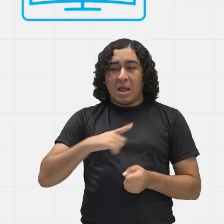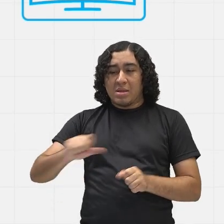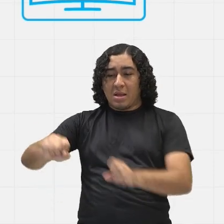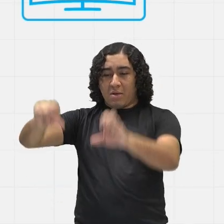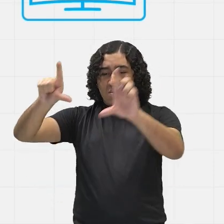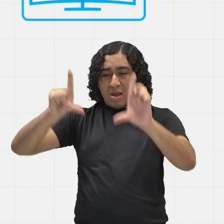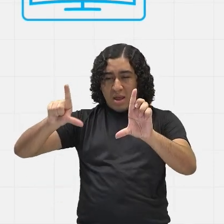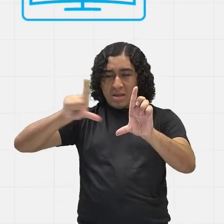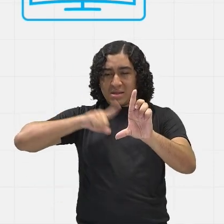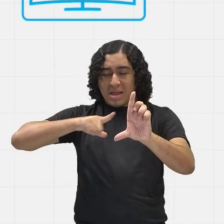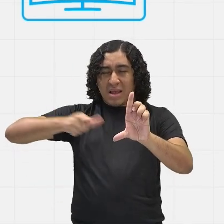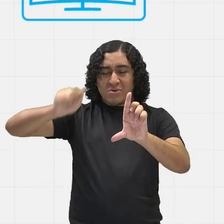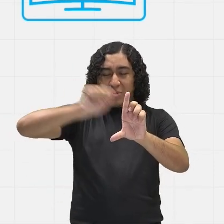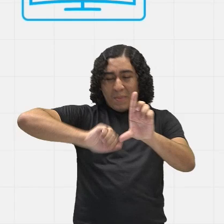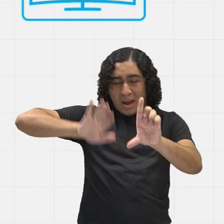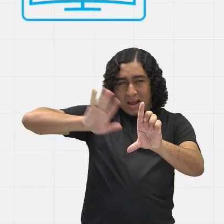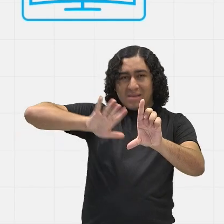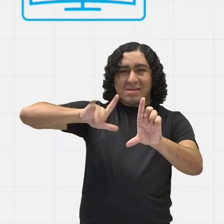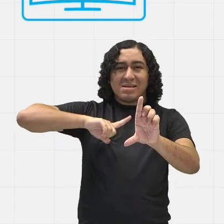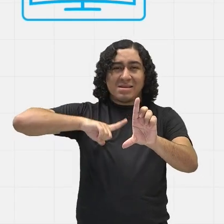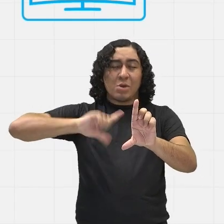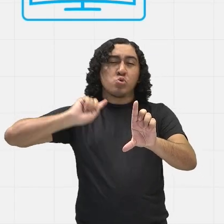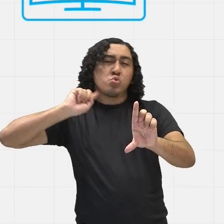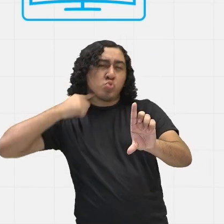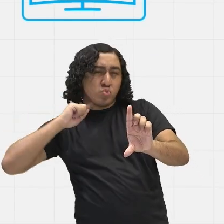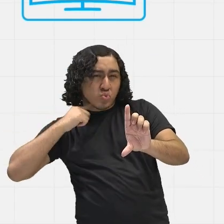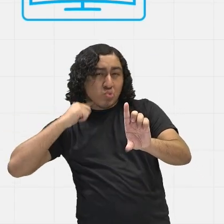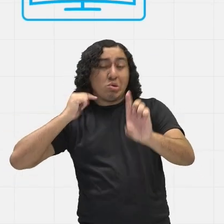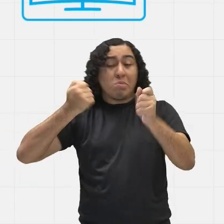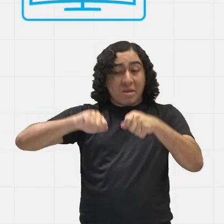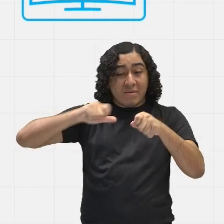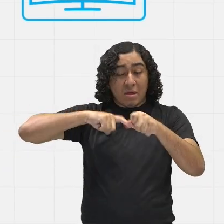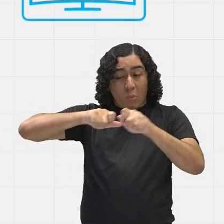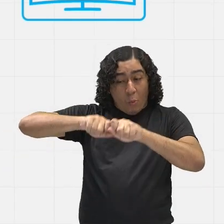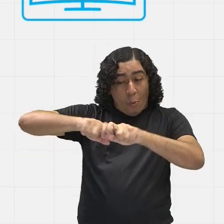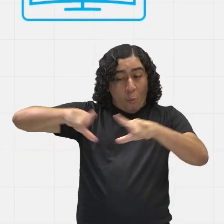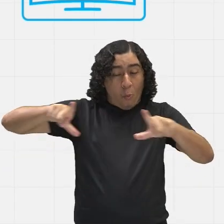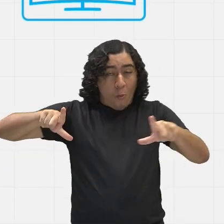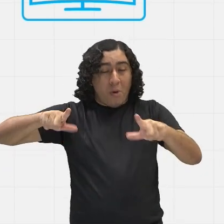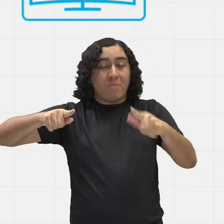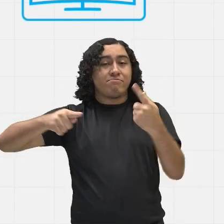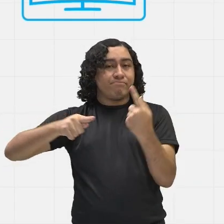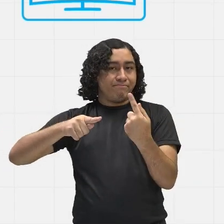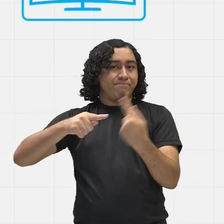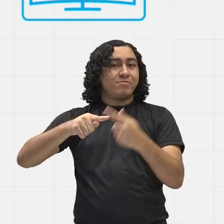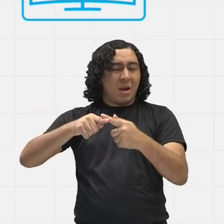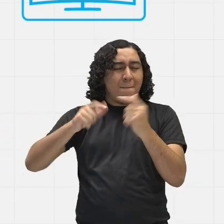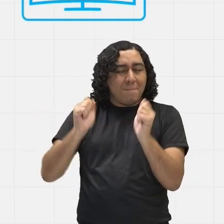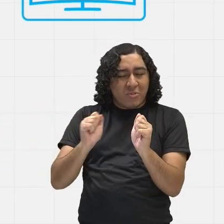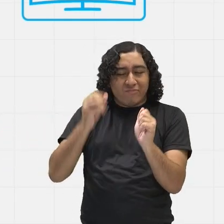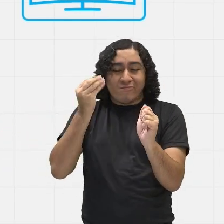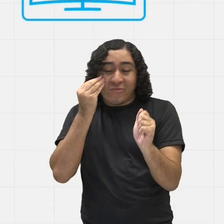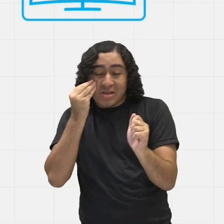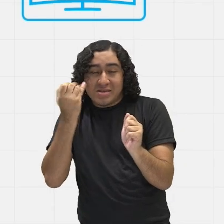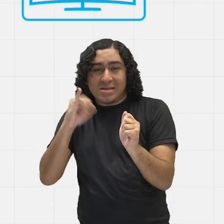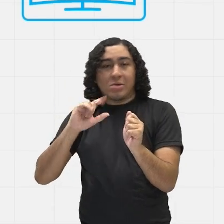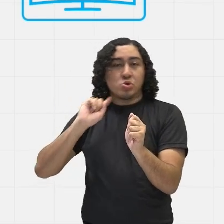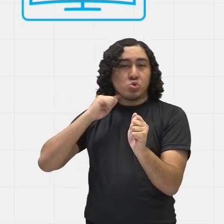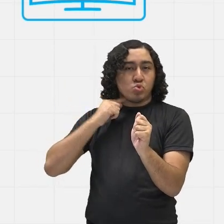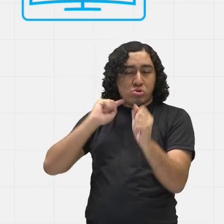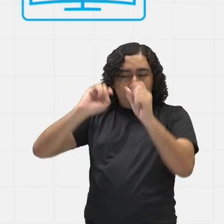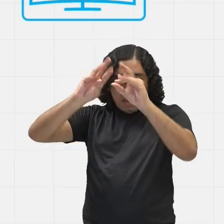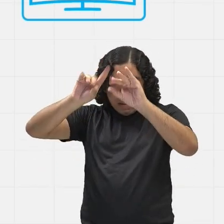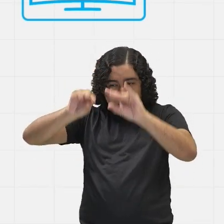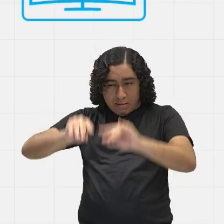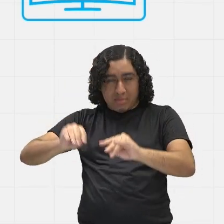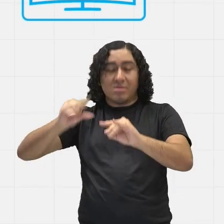acúmulo, às vezes, de poeira, tá? Então, você pode também verificar, professor, se tem algum tipo de impureza, algum tipo de sujeira que